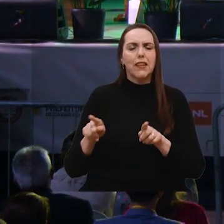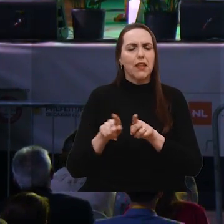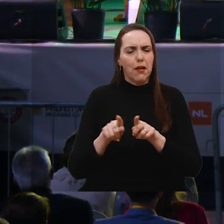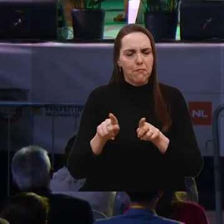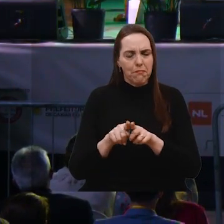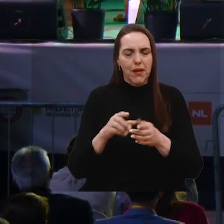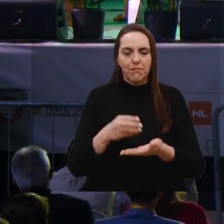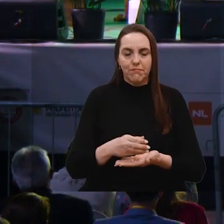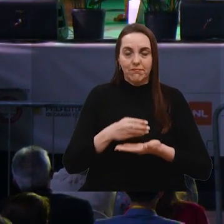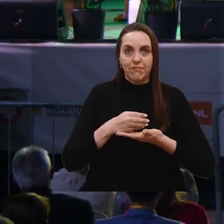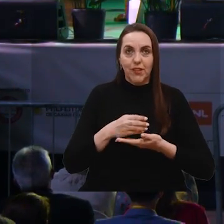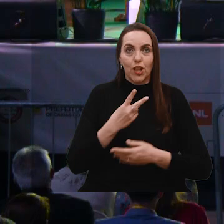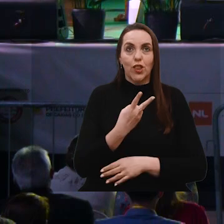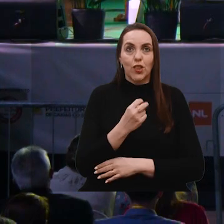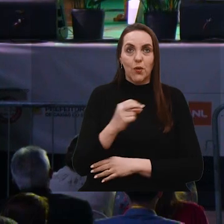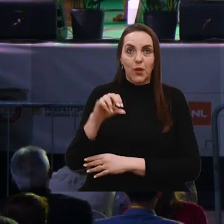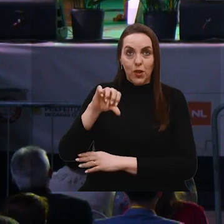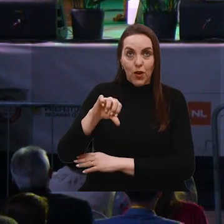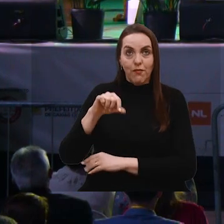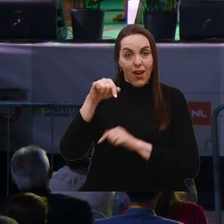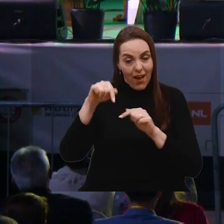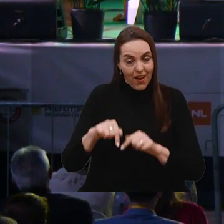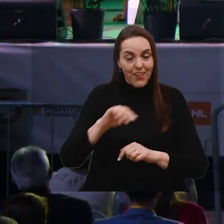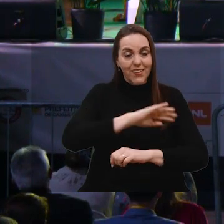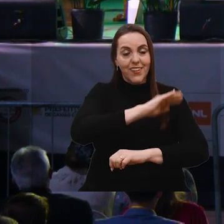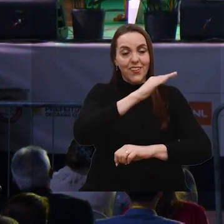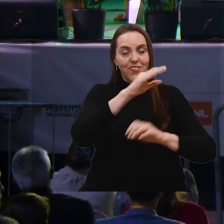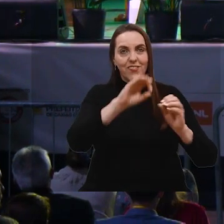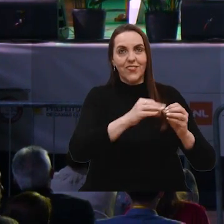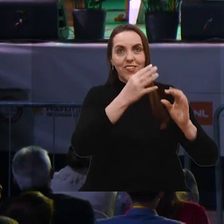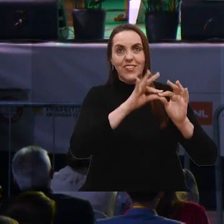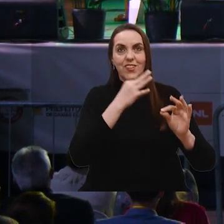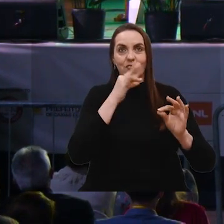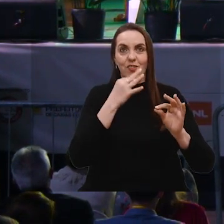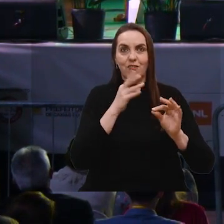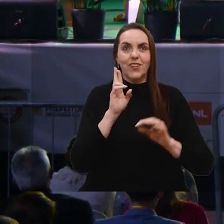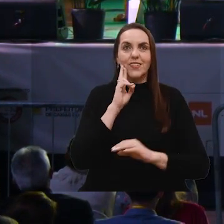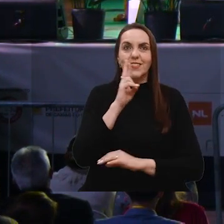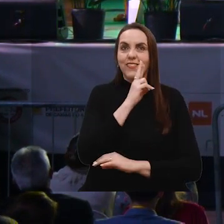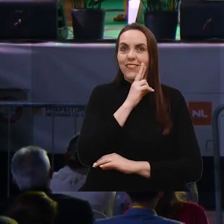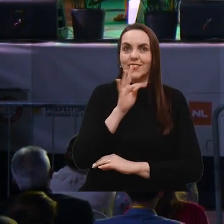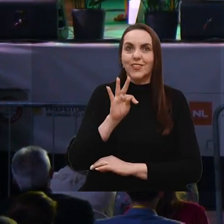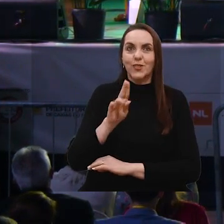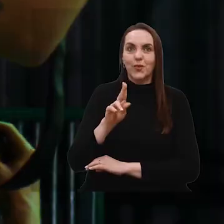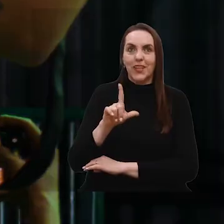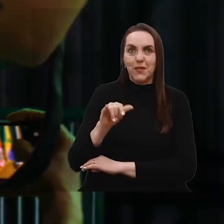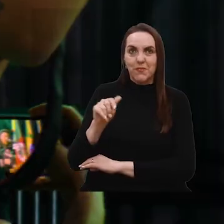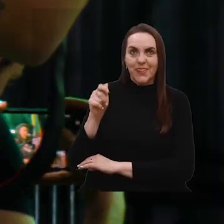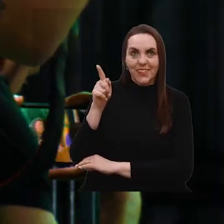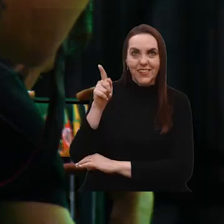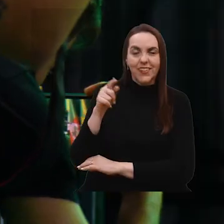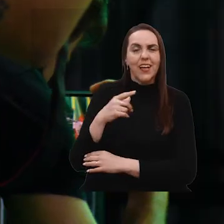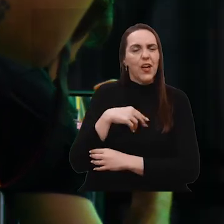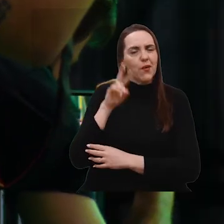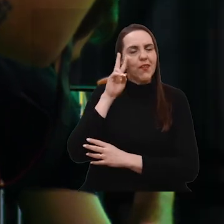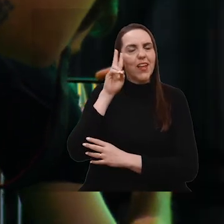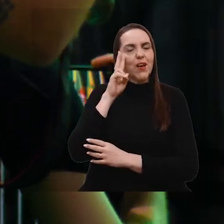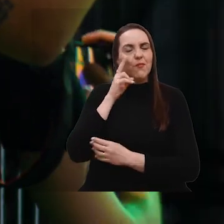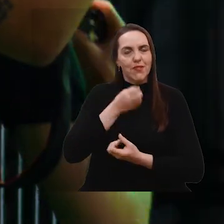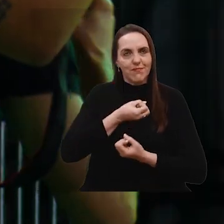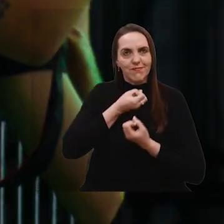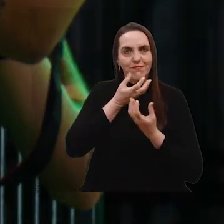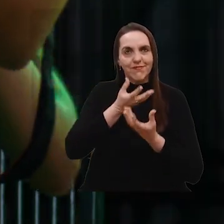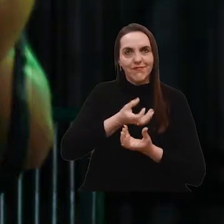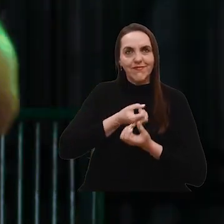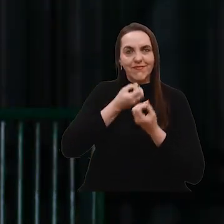também recebeu a medalha em 2009, aqui no Parque de Eventos da Festa da Uva, lá no restaurante Tulipa.